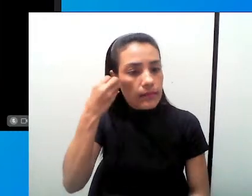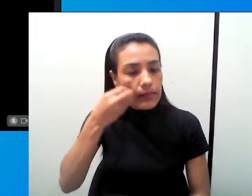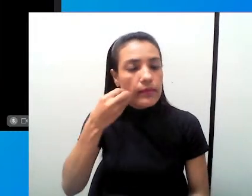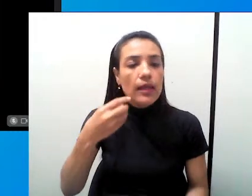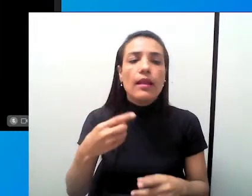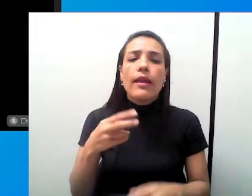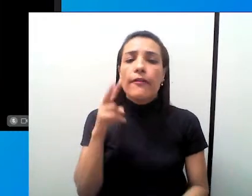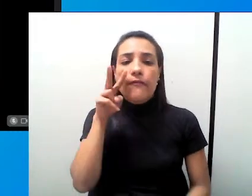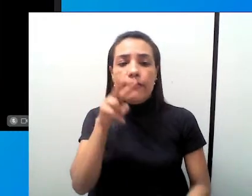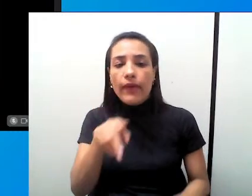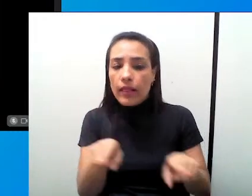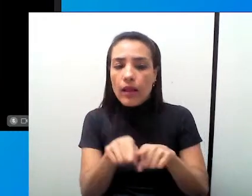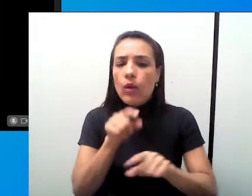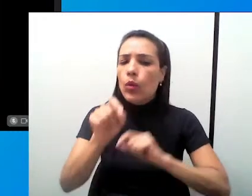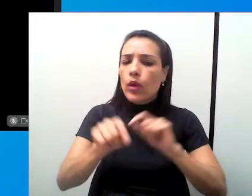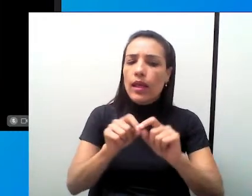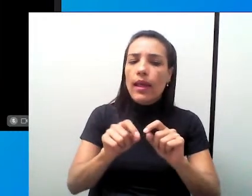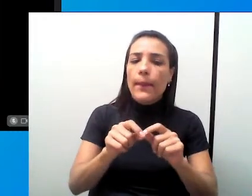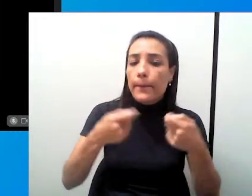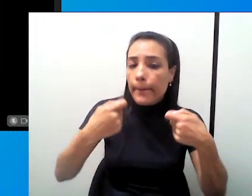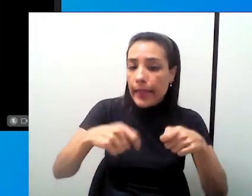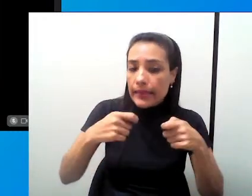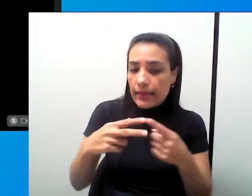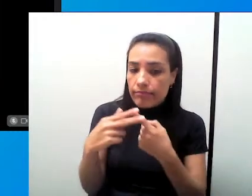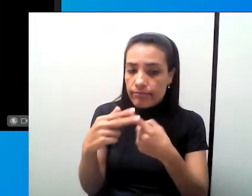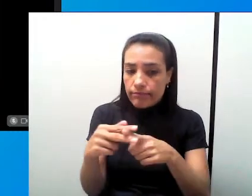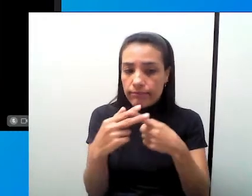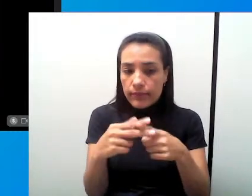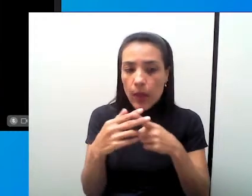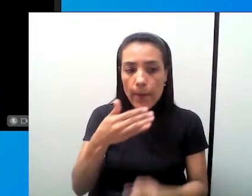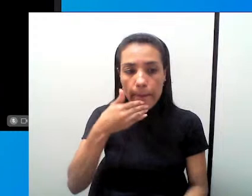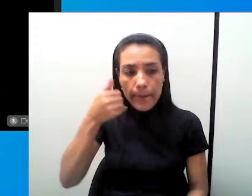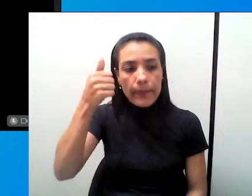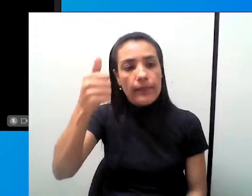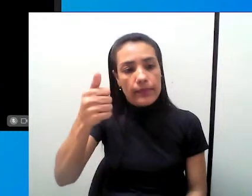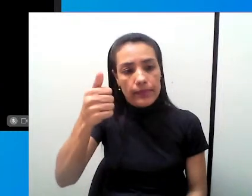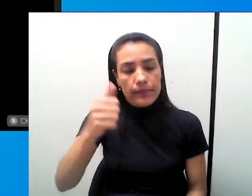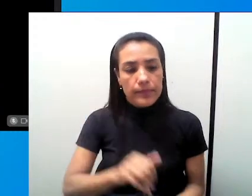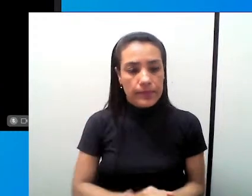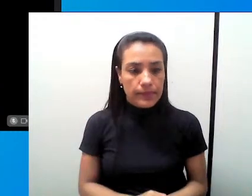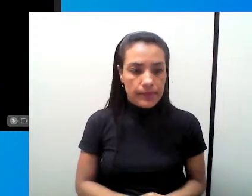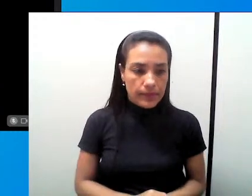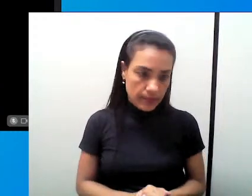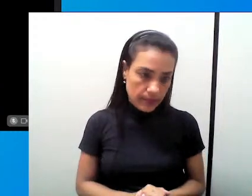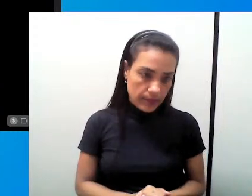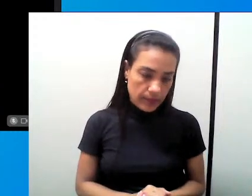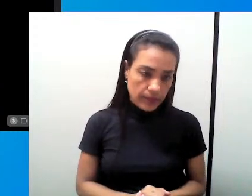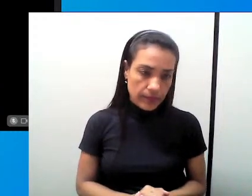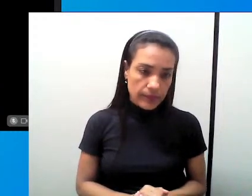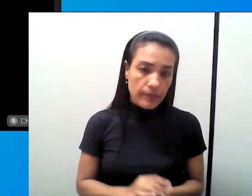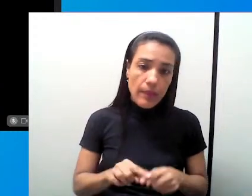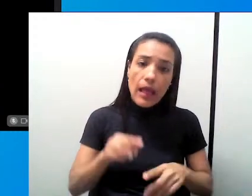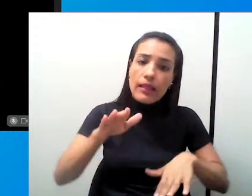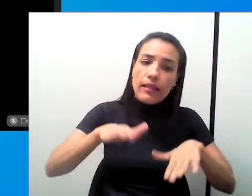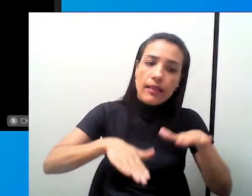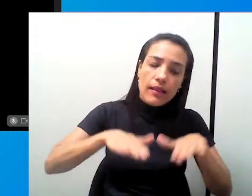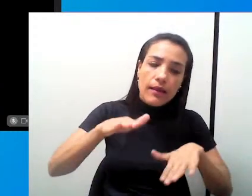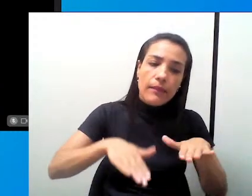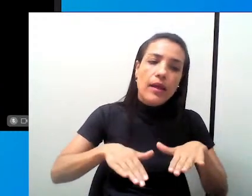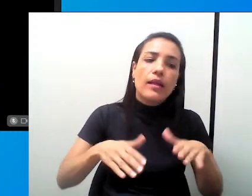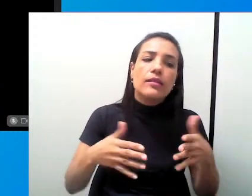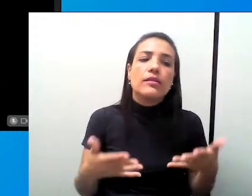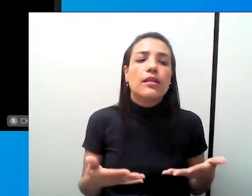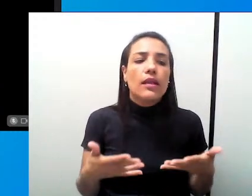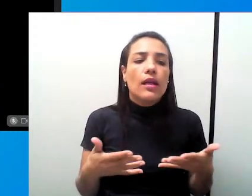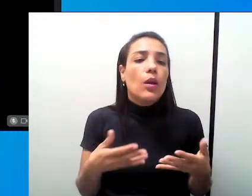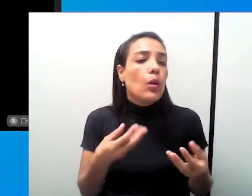melhorar. Mas nós entendemos que a forma, ela depende muito do IFPA, depende muito do IFAC, ou seja,